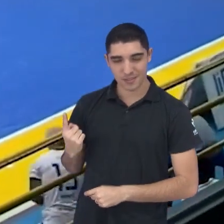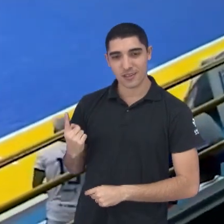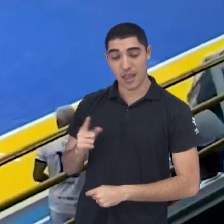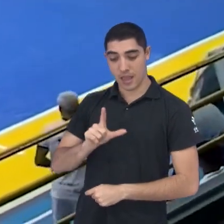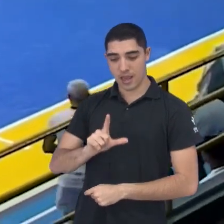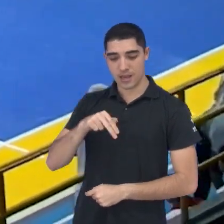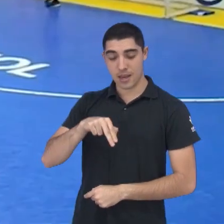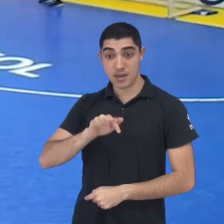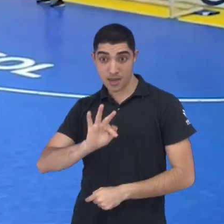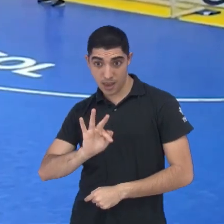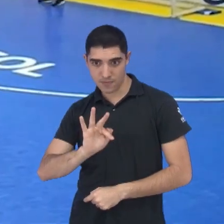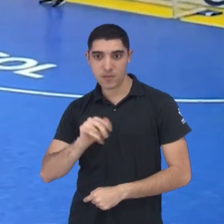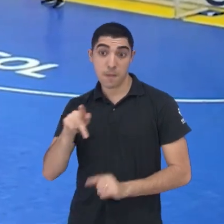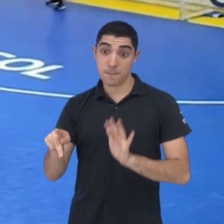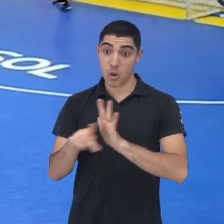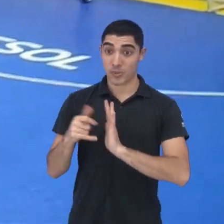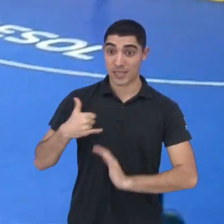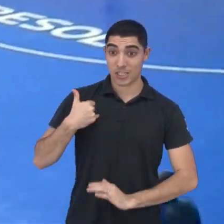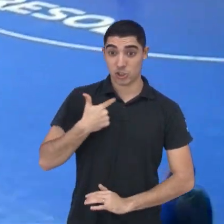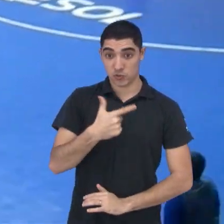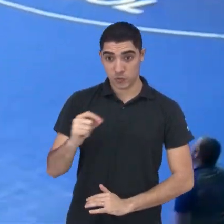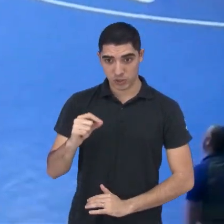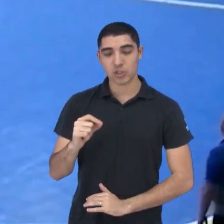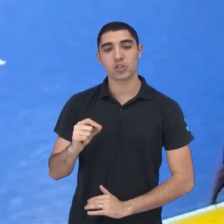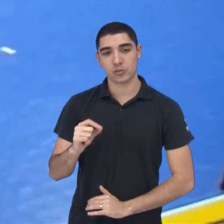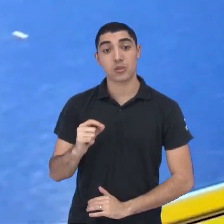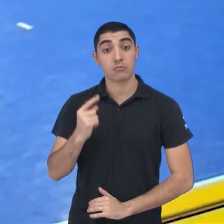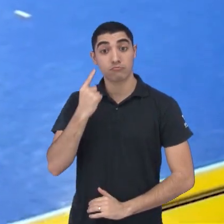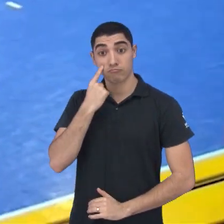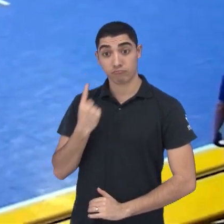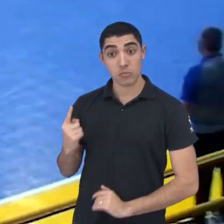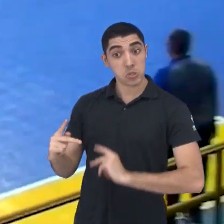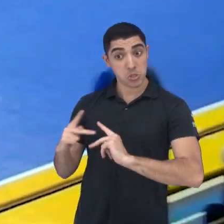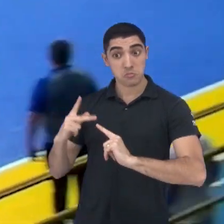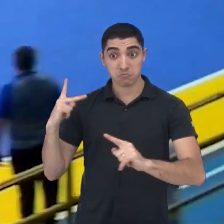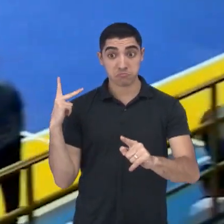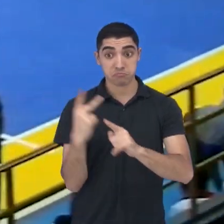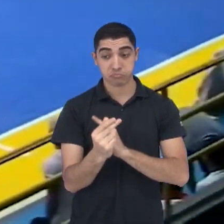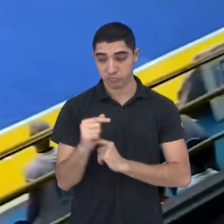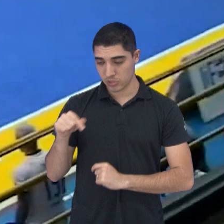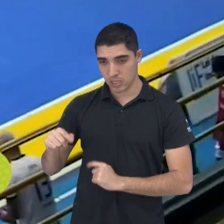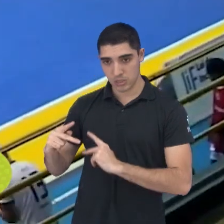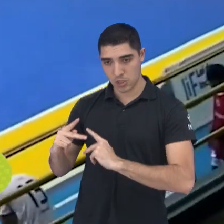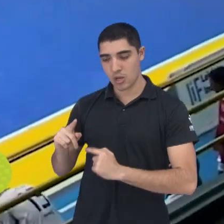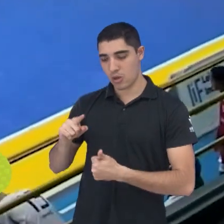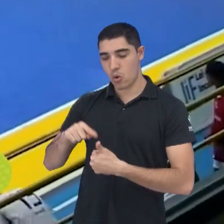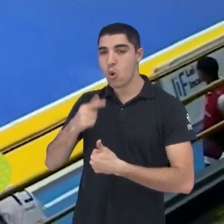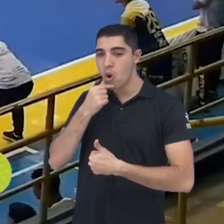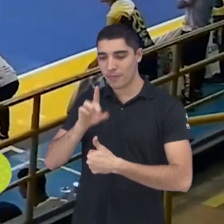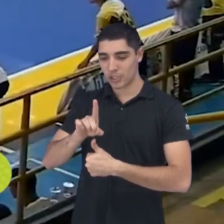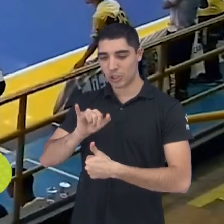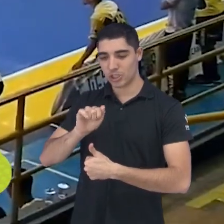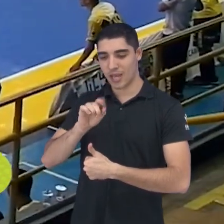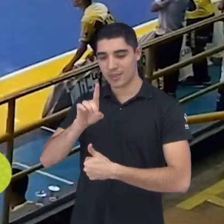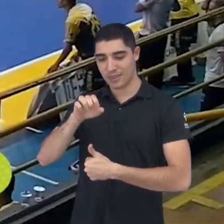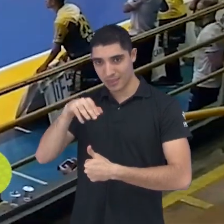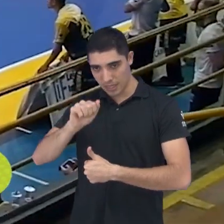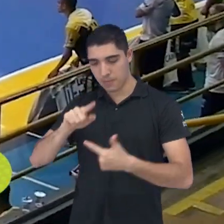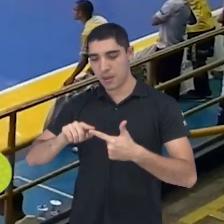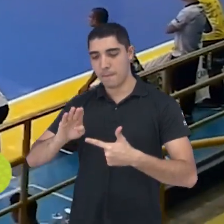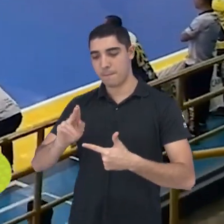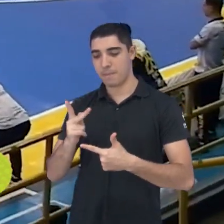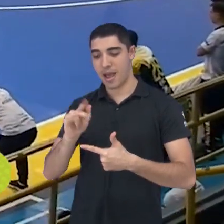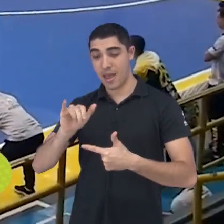Nacional Sub-20. São José recebeu Minas no Ginásio Tênis Clube e venceu por 2-1 com gols de Diadema e Bahia para o São